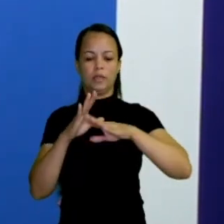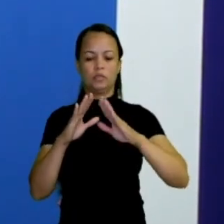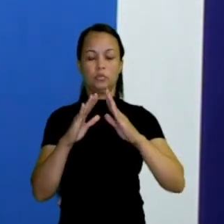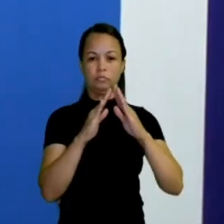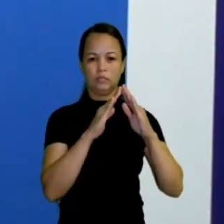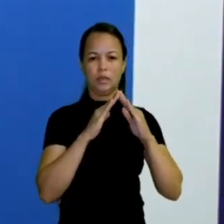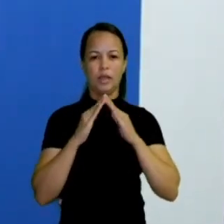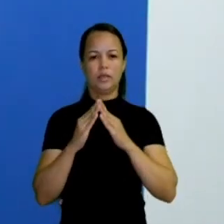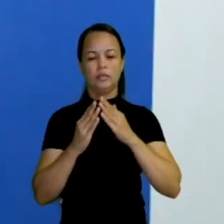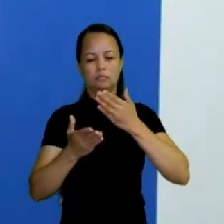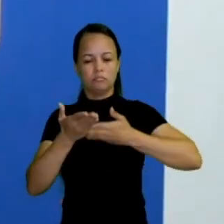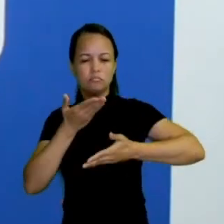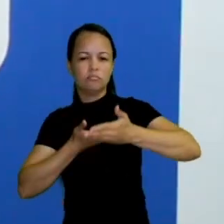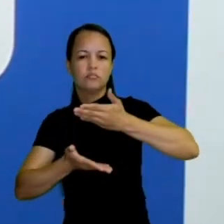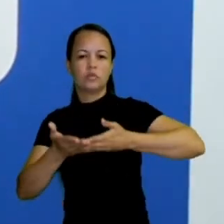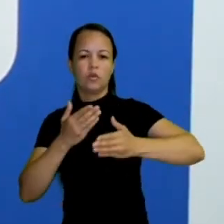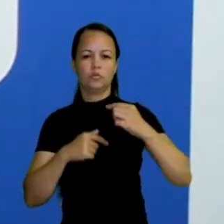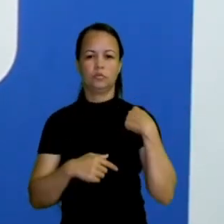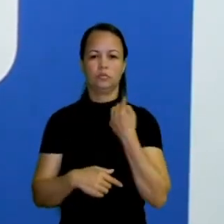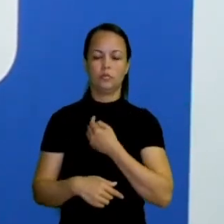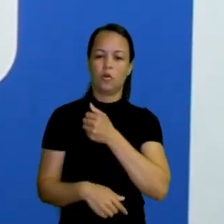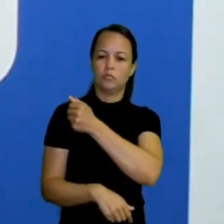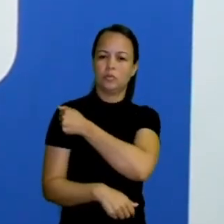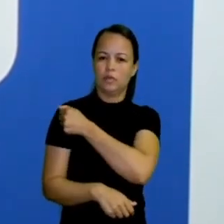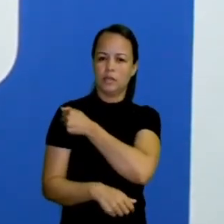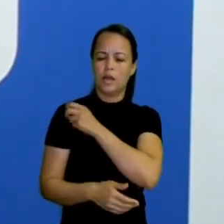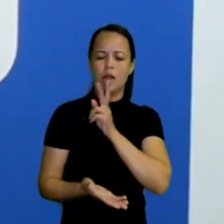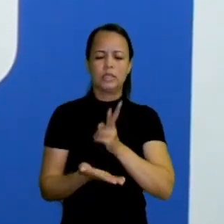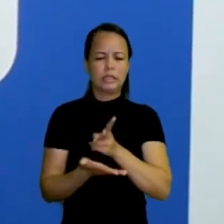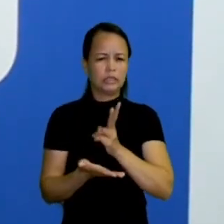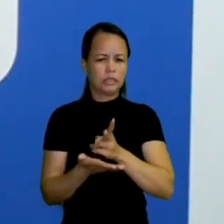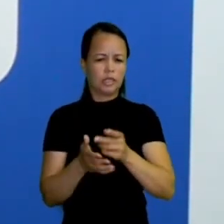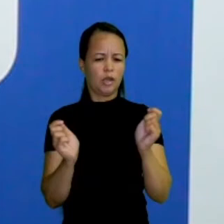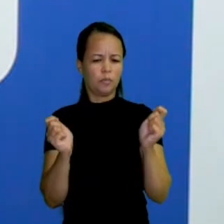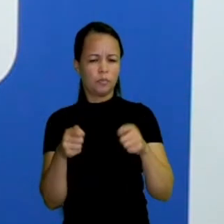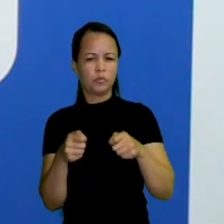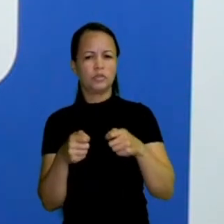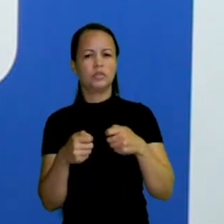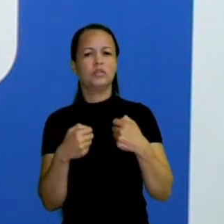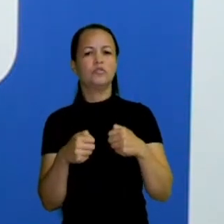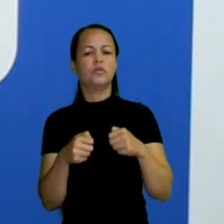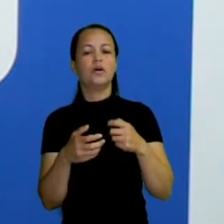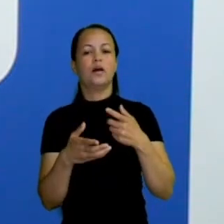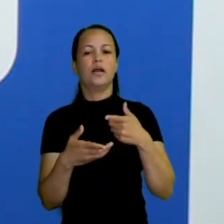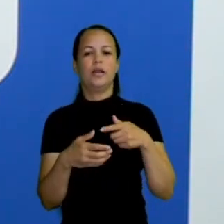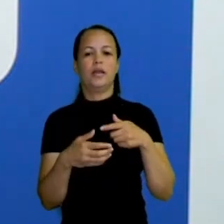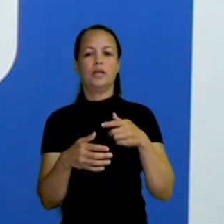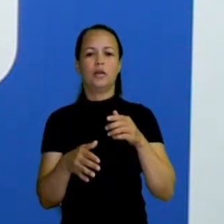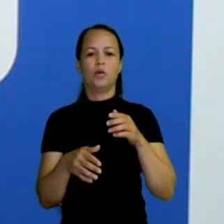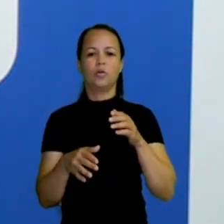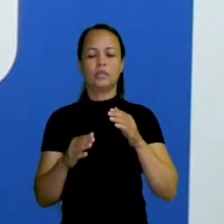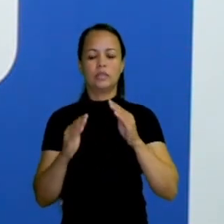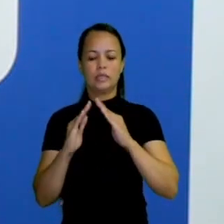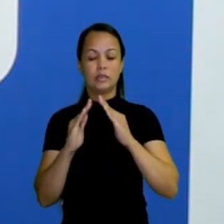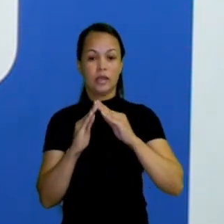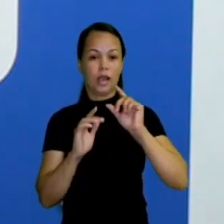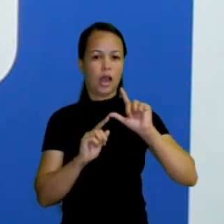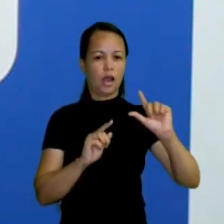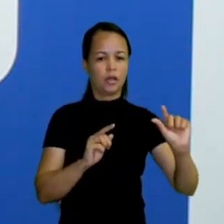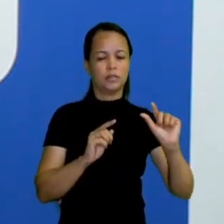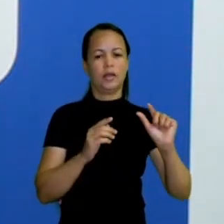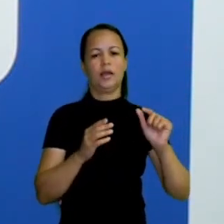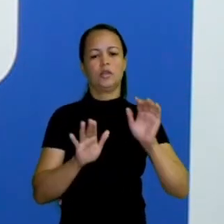de troca com os nossos alunos. Então, sempre que possível, sempre que for sair de casa, tenham cuidado com vocês, tenham